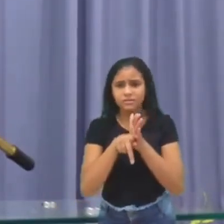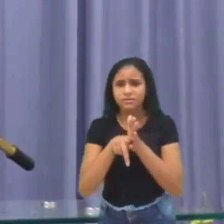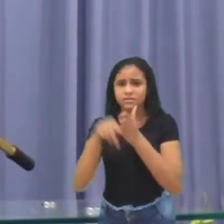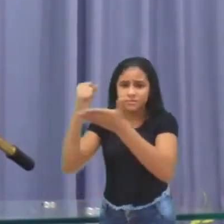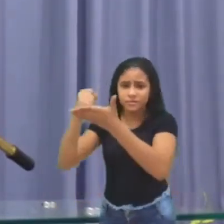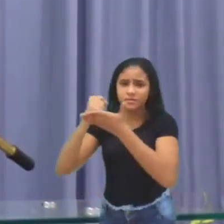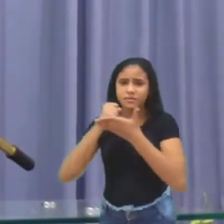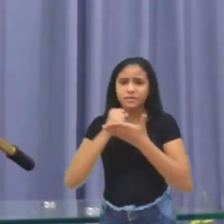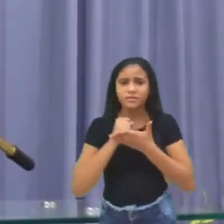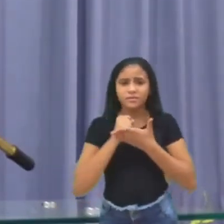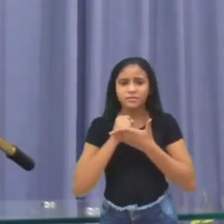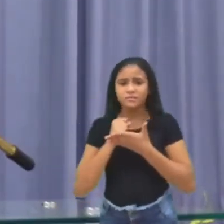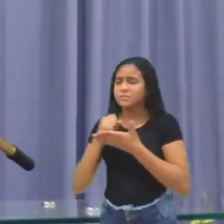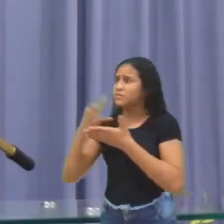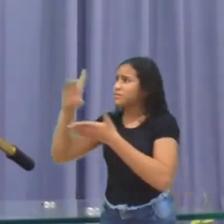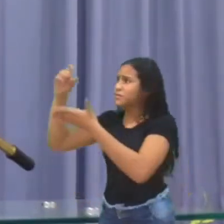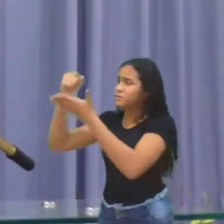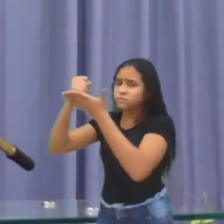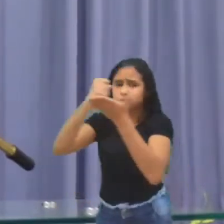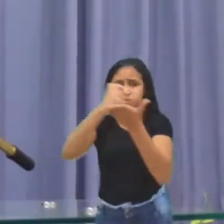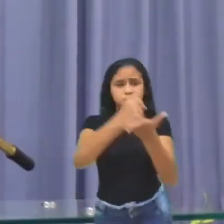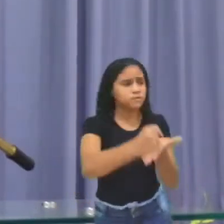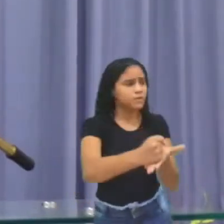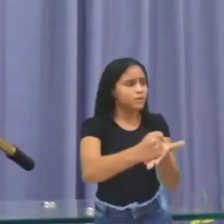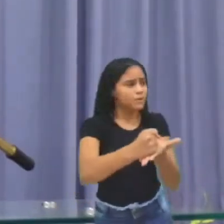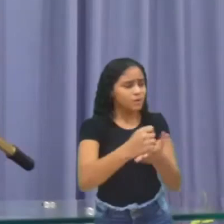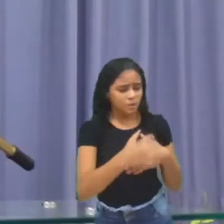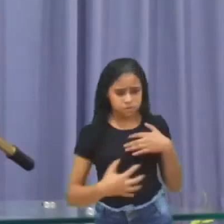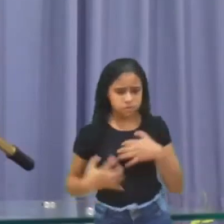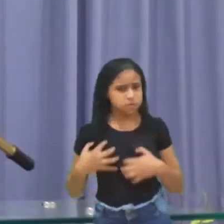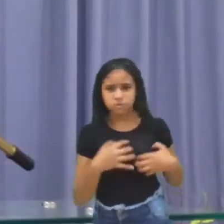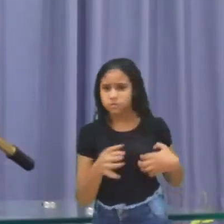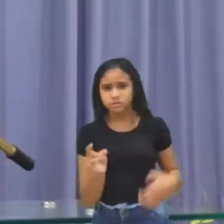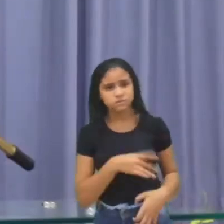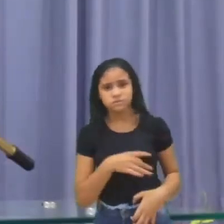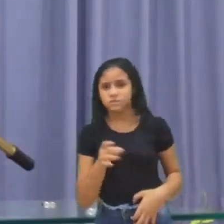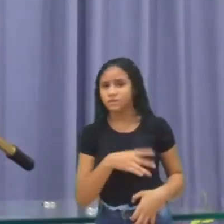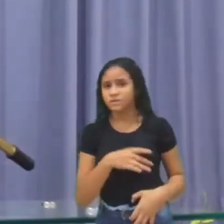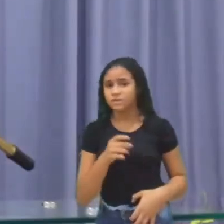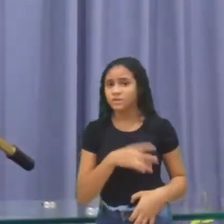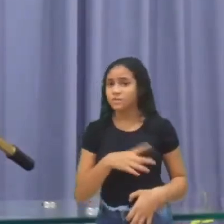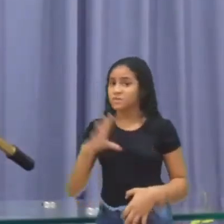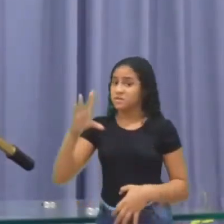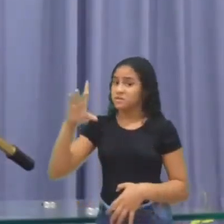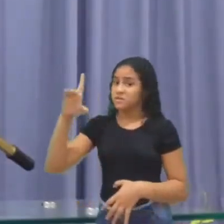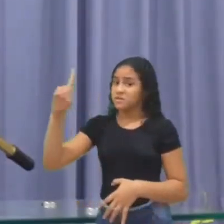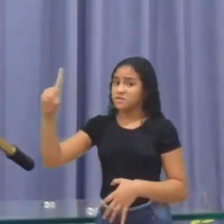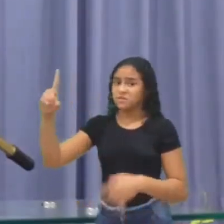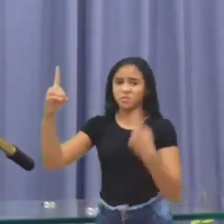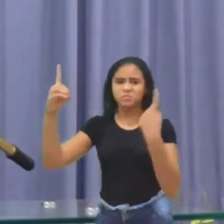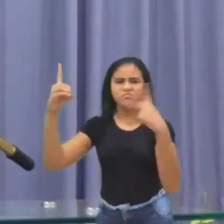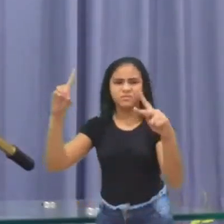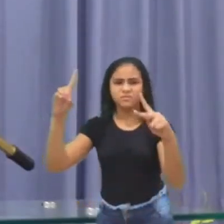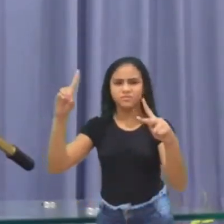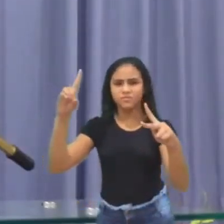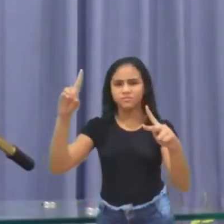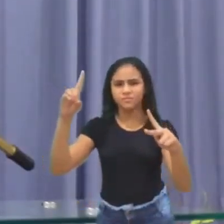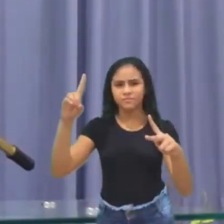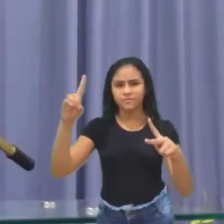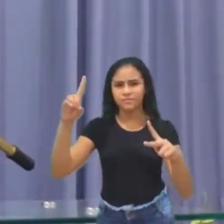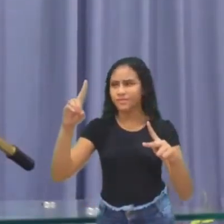sou contigo. Não te assombres, porque eu sou o teu Deus. Eu te ajudo e